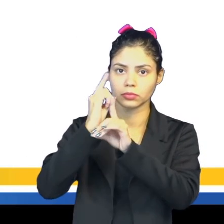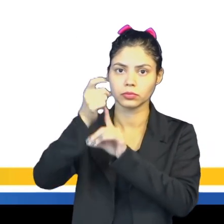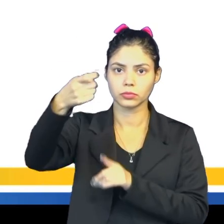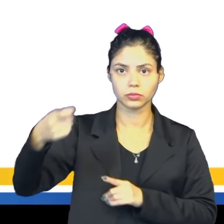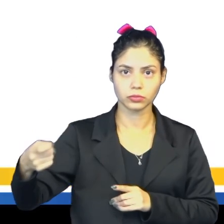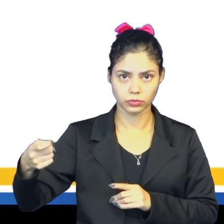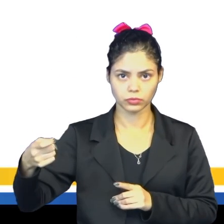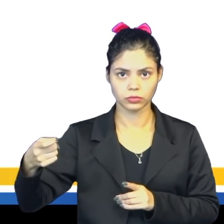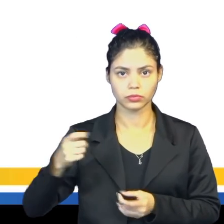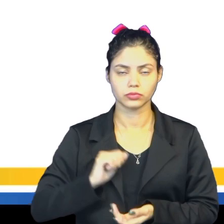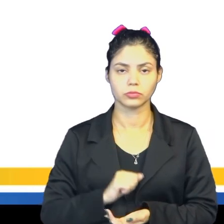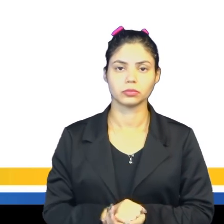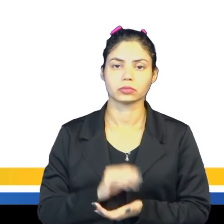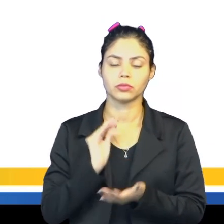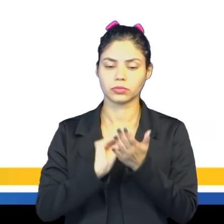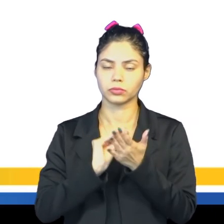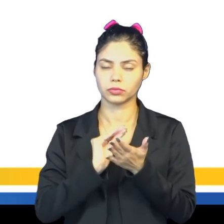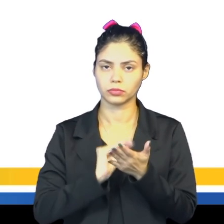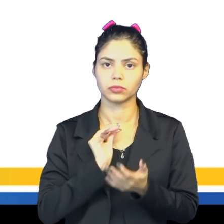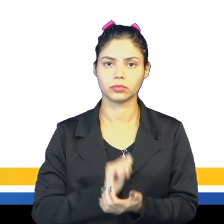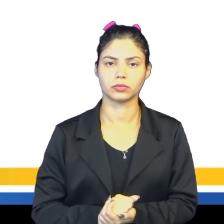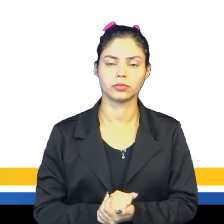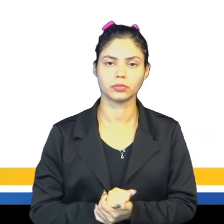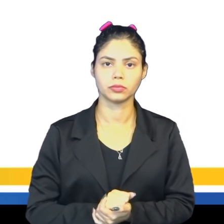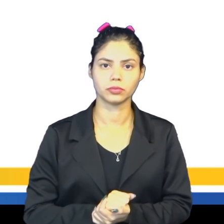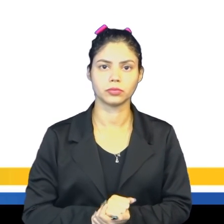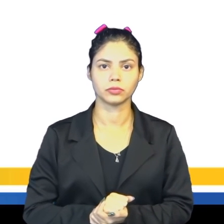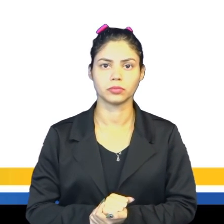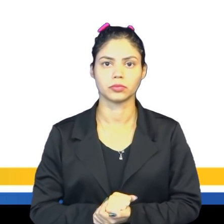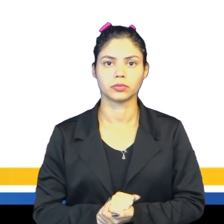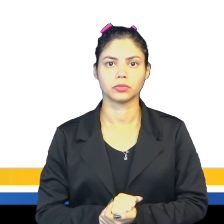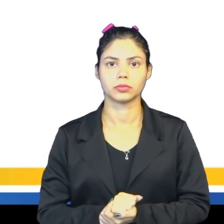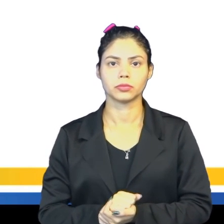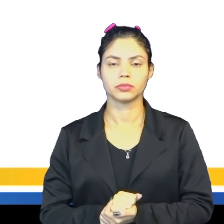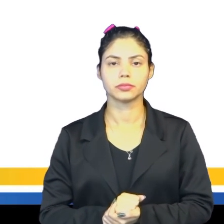encontrar o que está faltando, ou seja, o X.